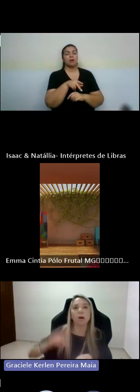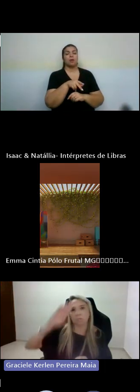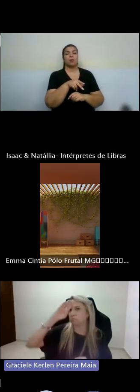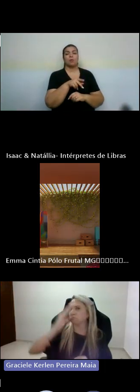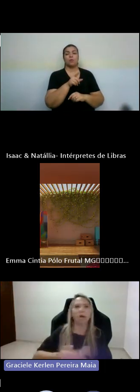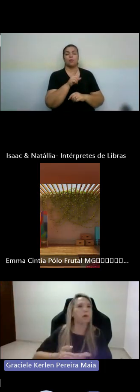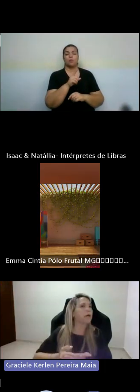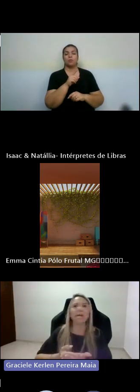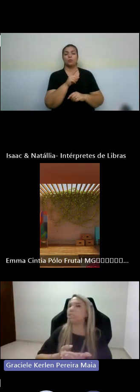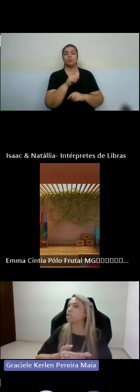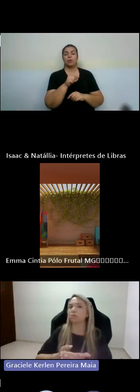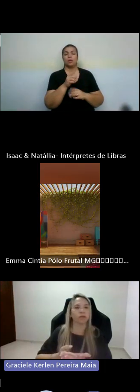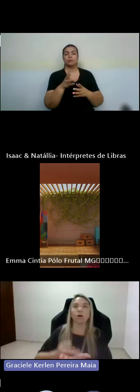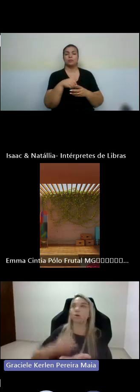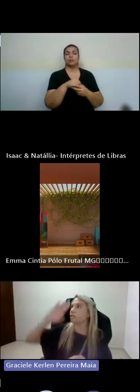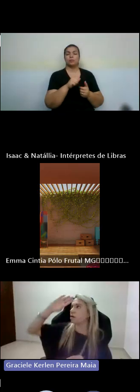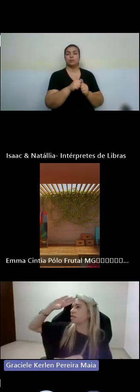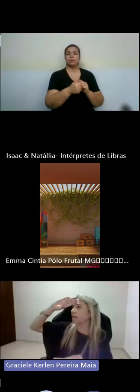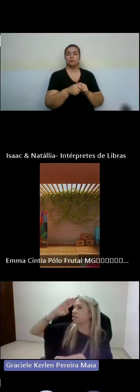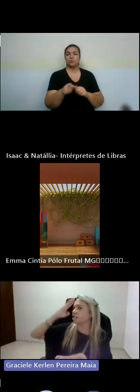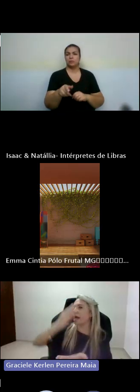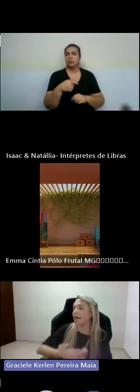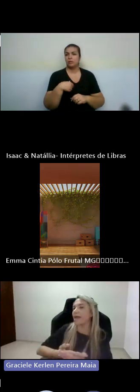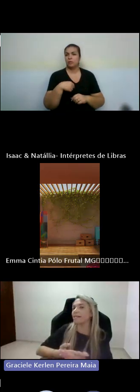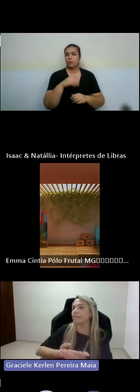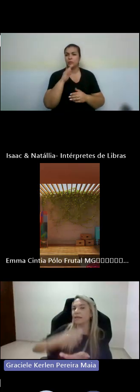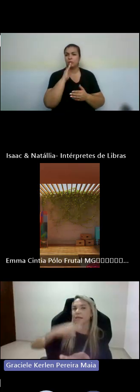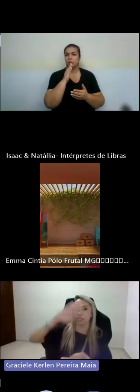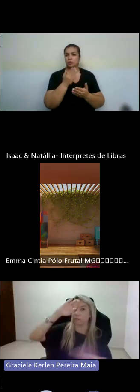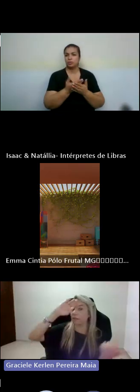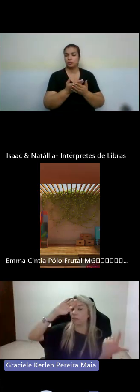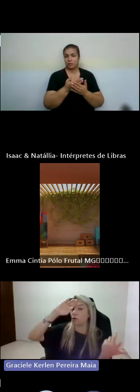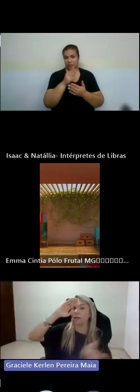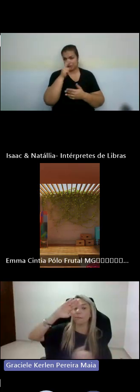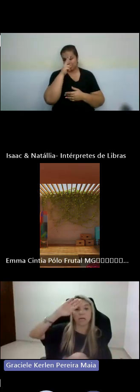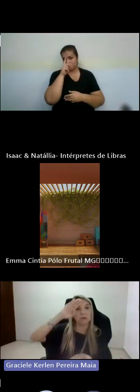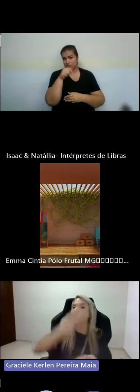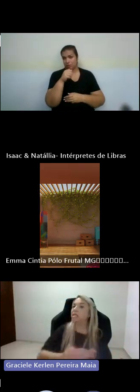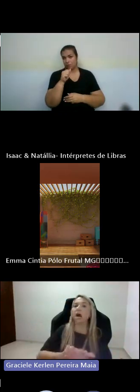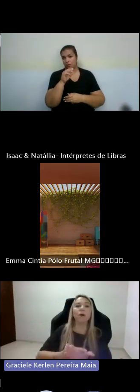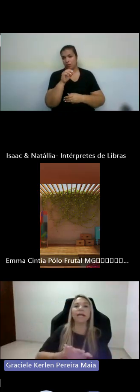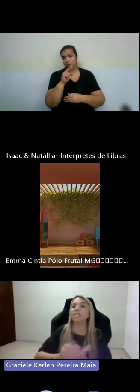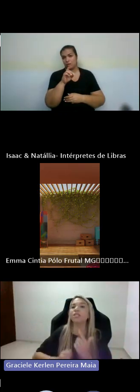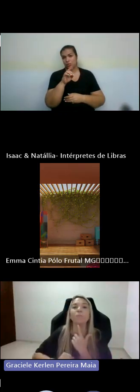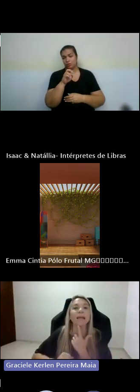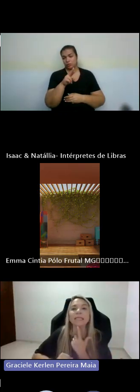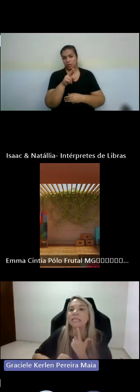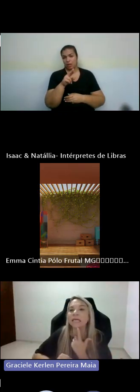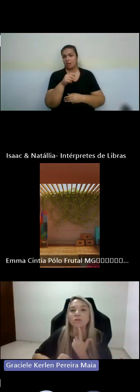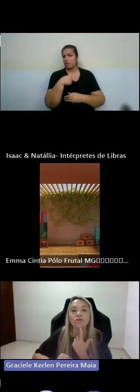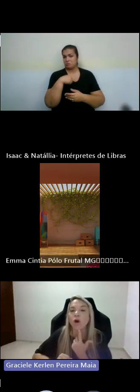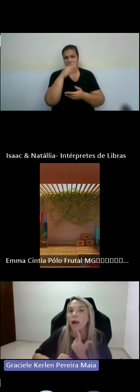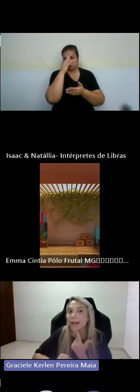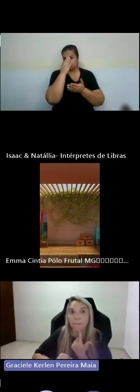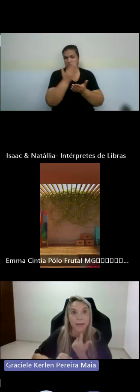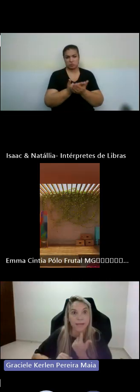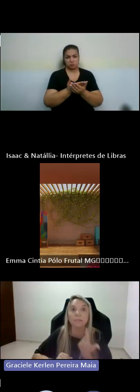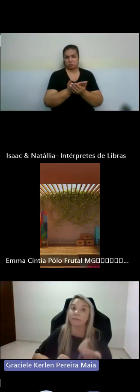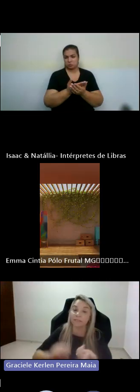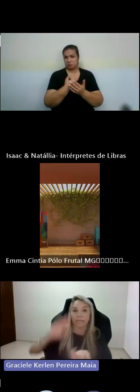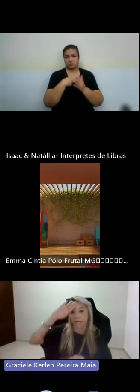Então, aqui, ó, não acredito, que ó, o sinal de acreditar é esse, né? Que a gente aprendeu do Gorinha mesmo. Não acredito, balançando só